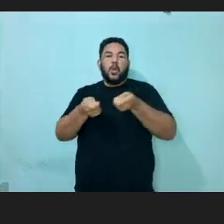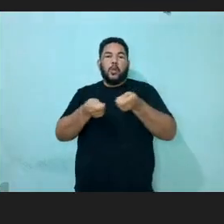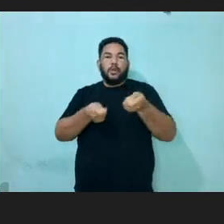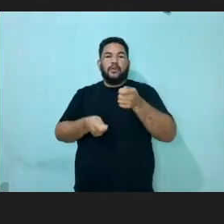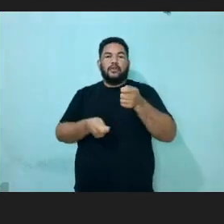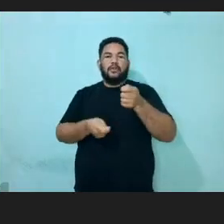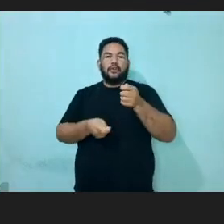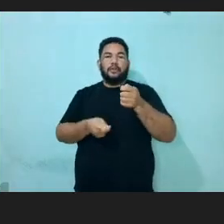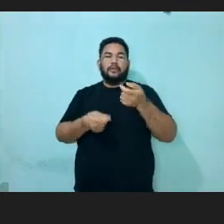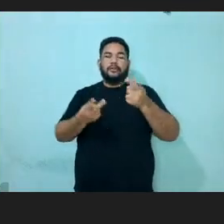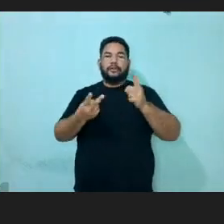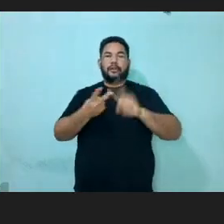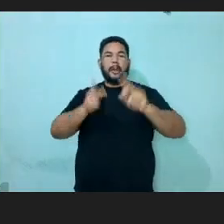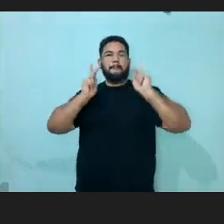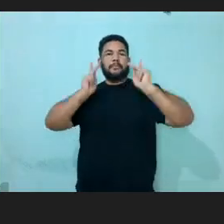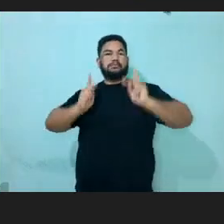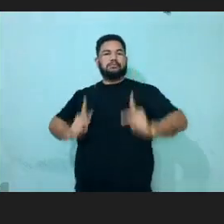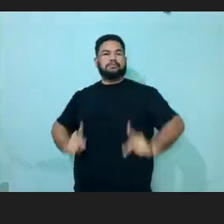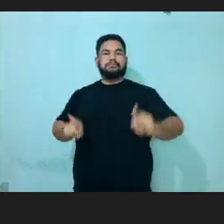controle postural,